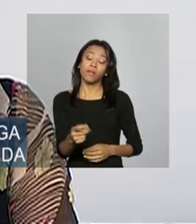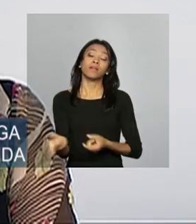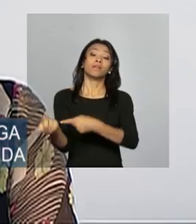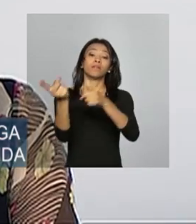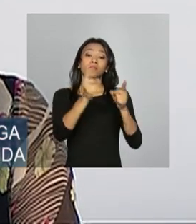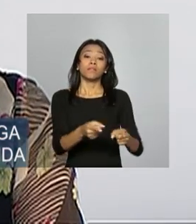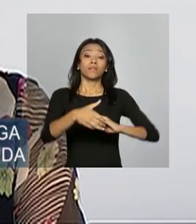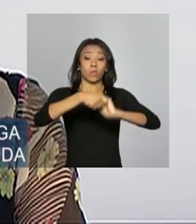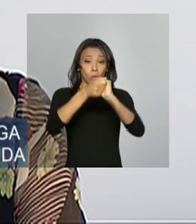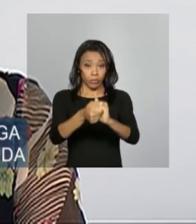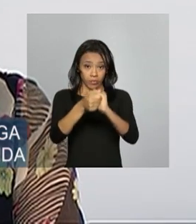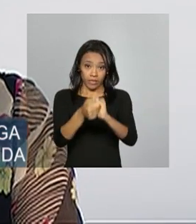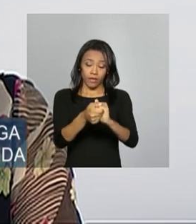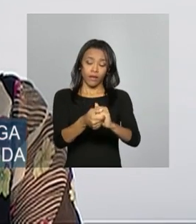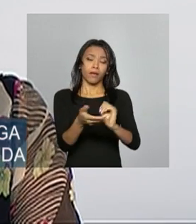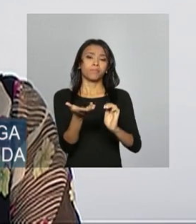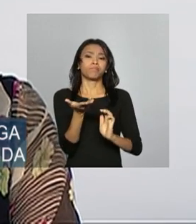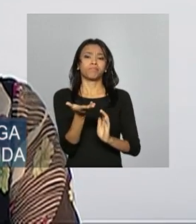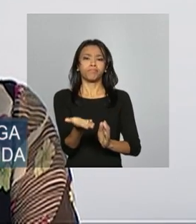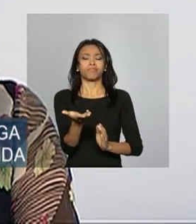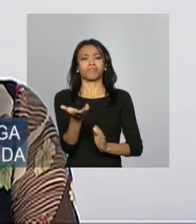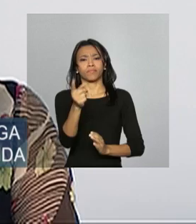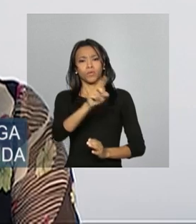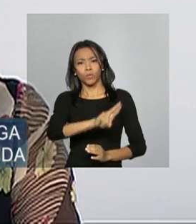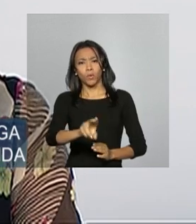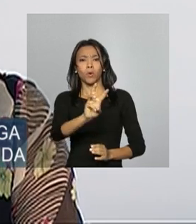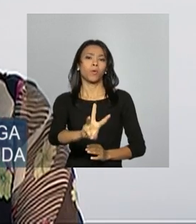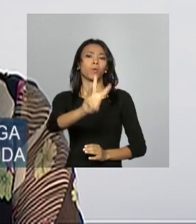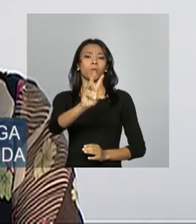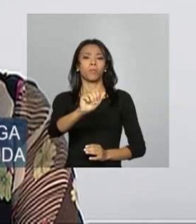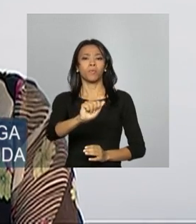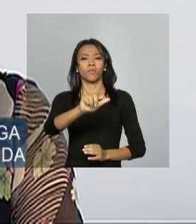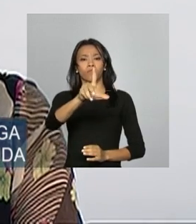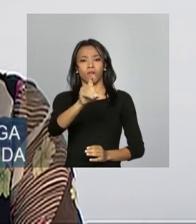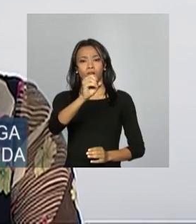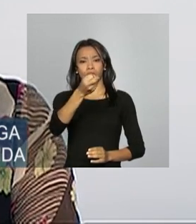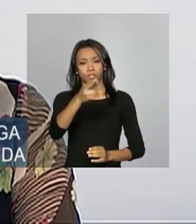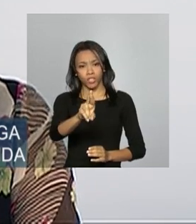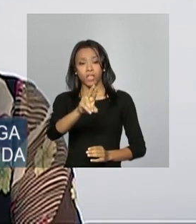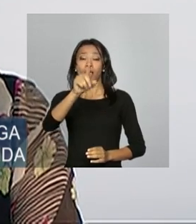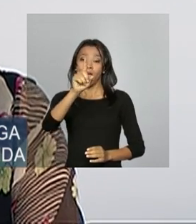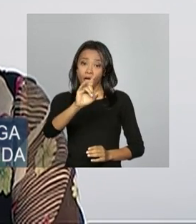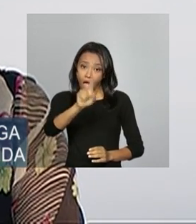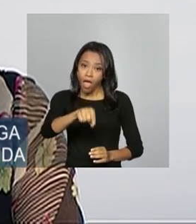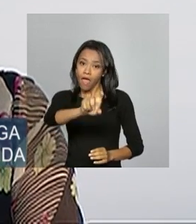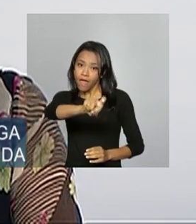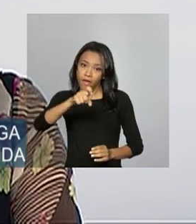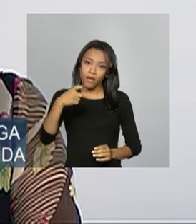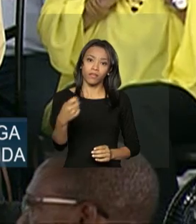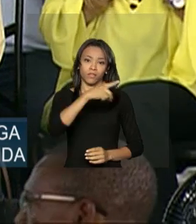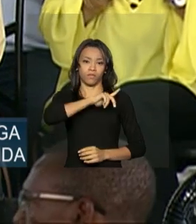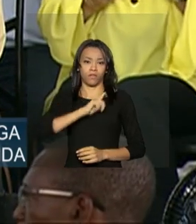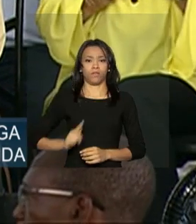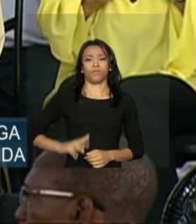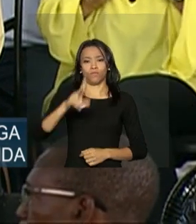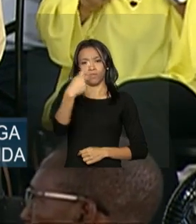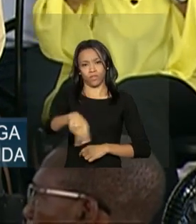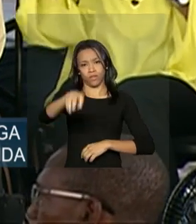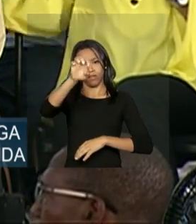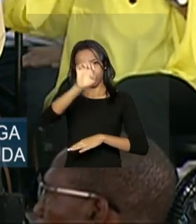Cumprimentar o nosso querido Valdir Pires, ex-governador da Bahia, e a